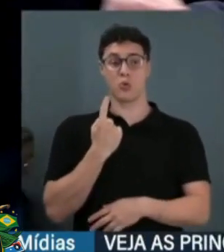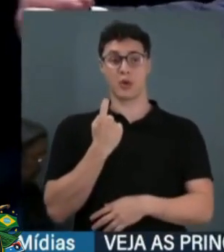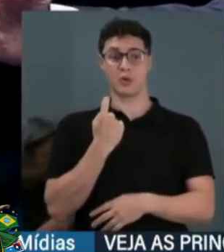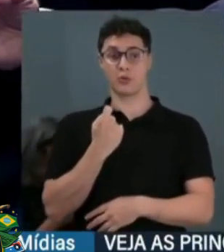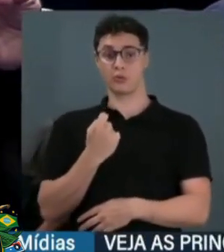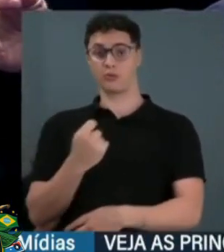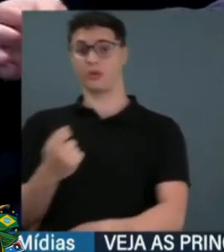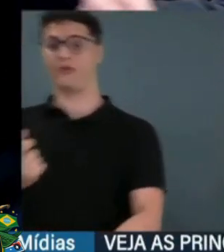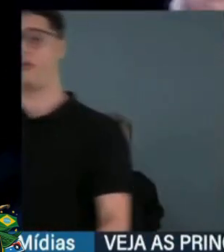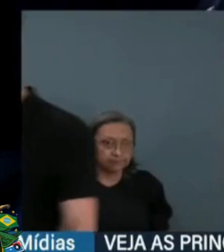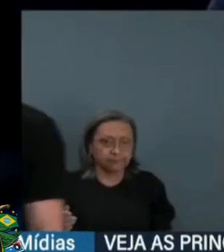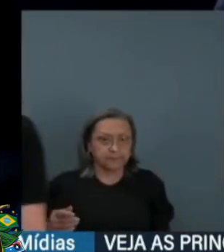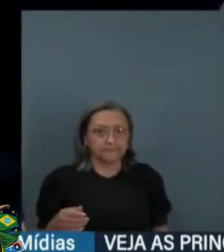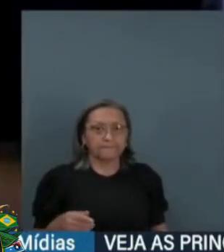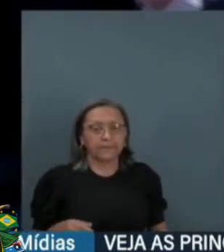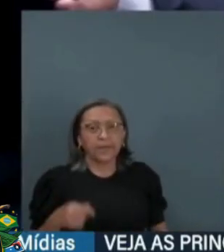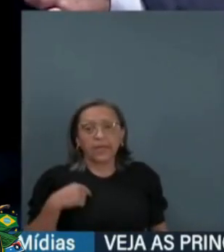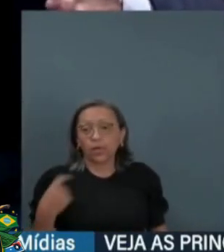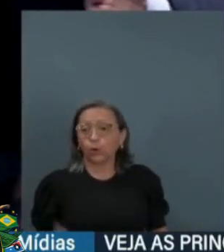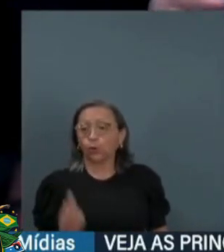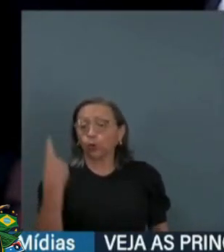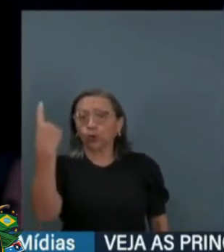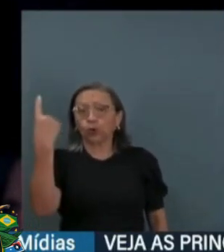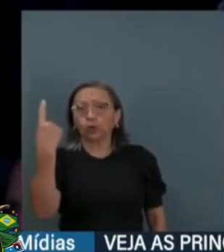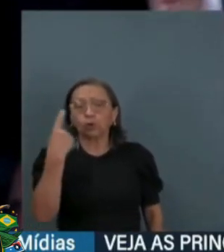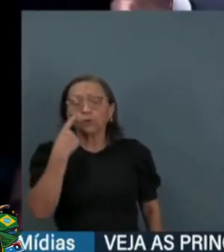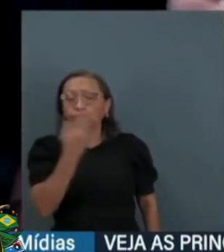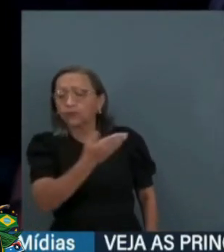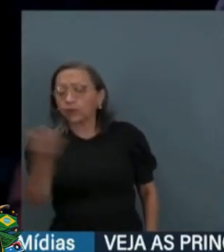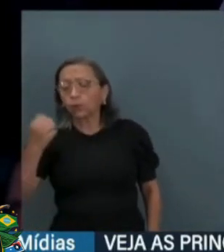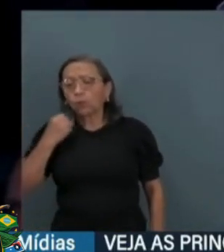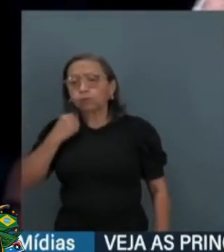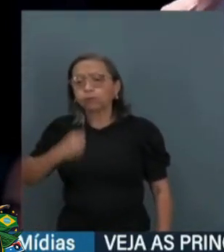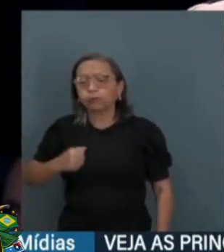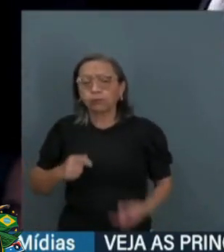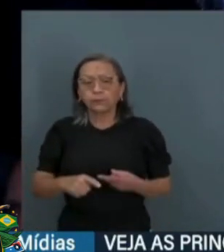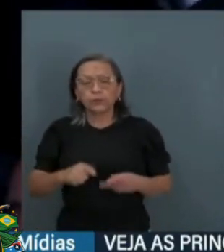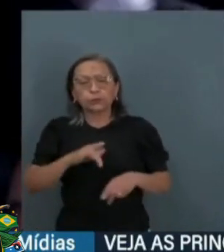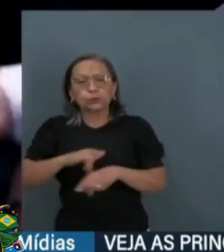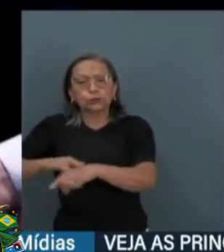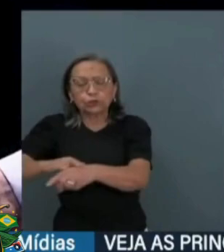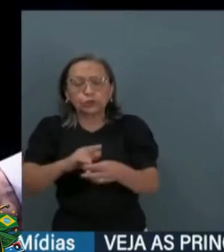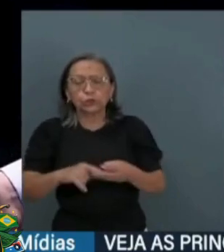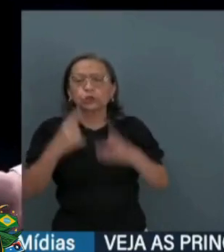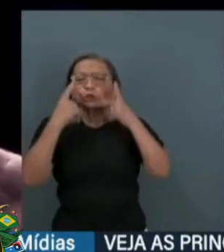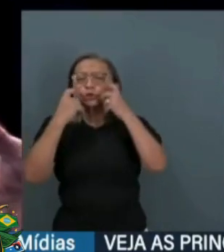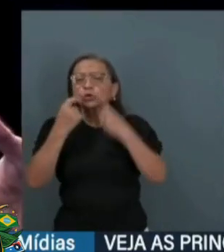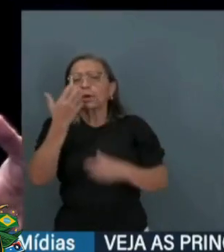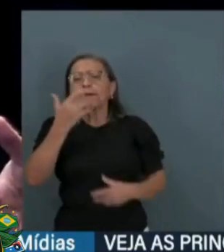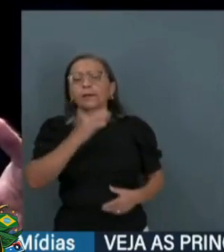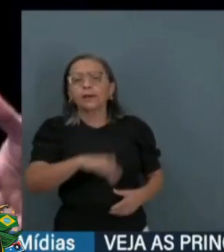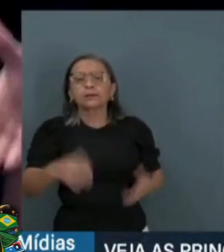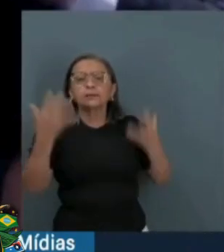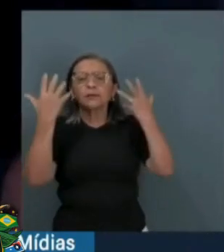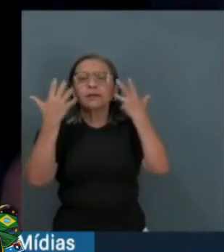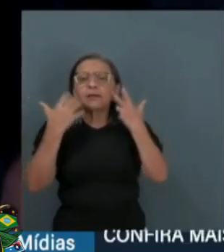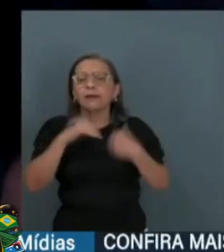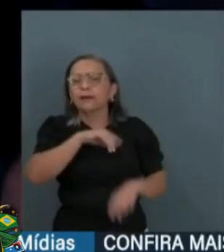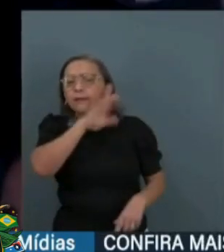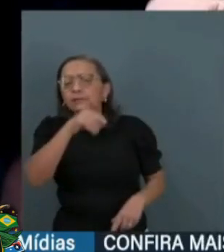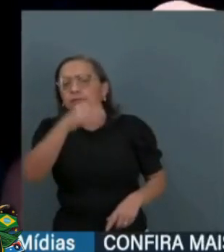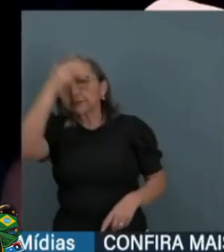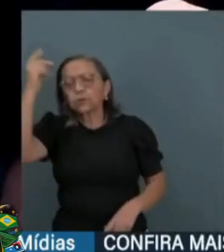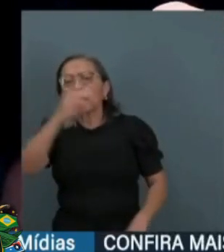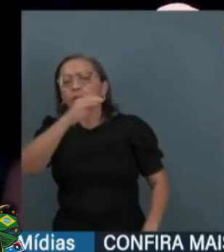em detalhes as fezes humanas, urinas, choros, crianças, animais,